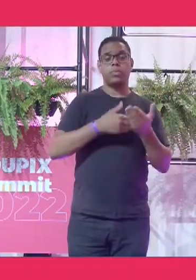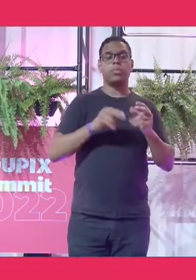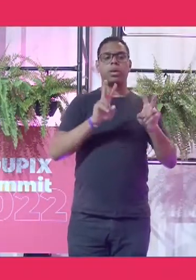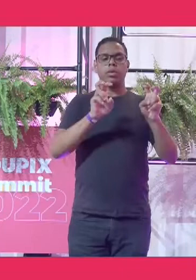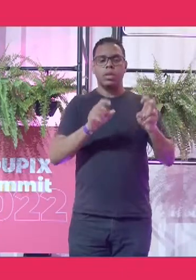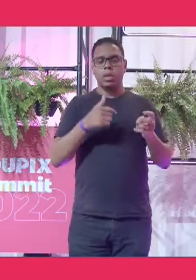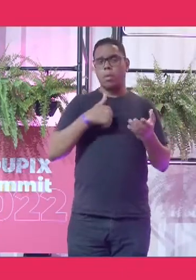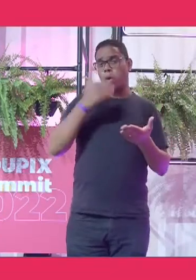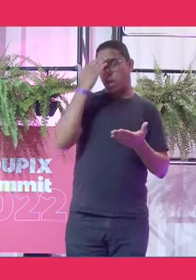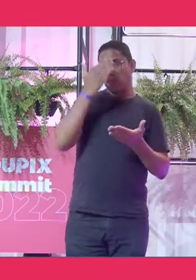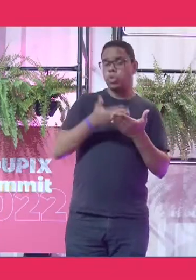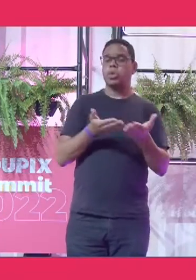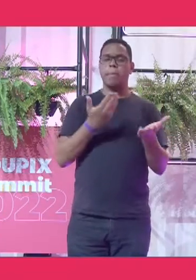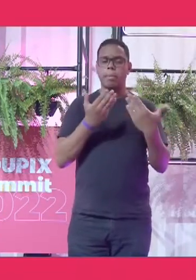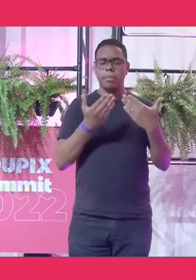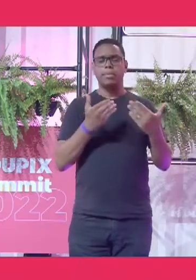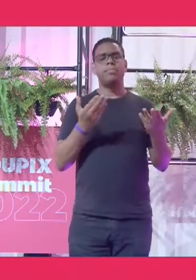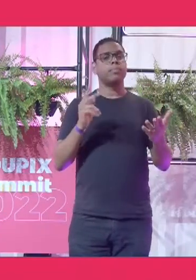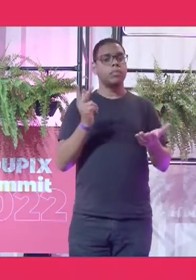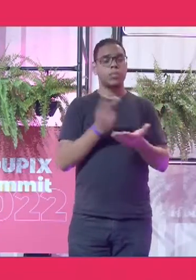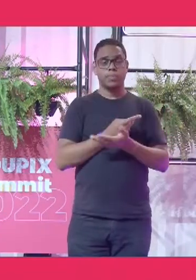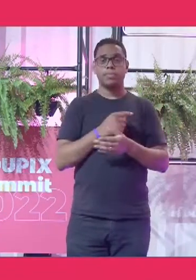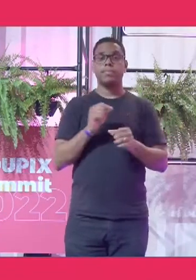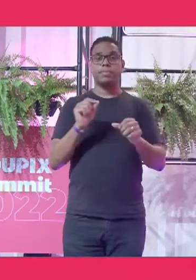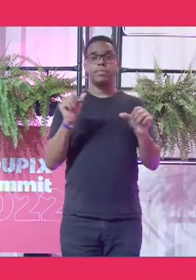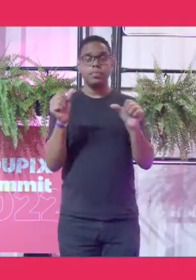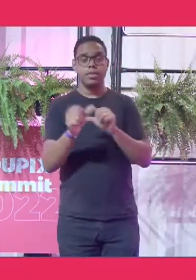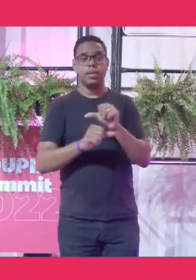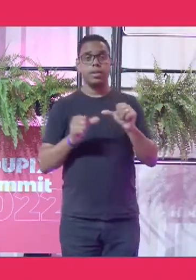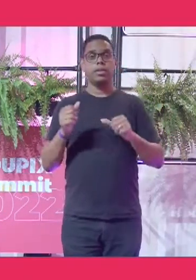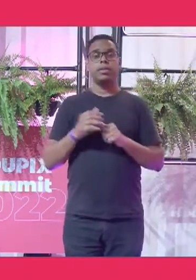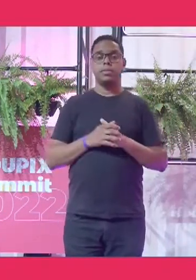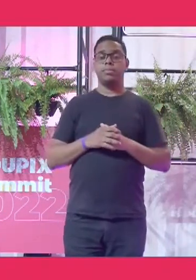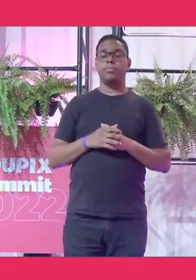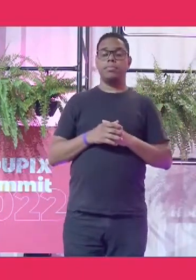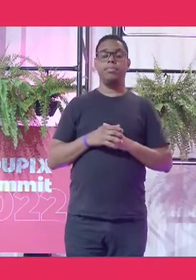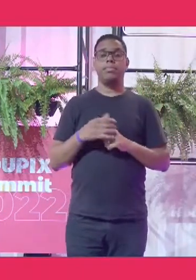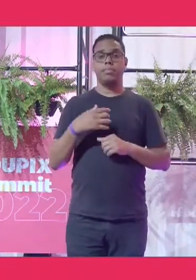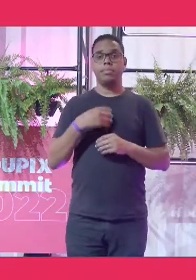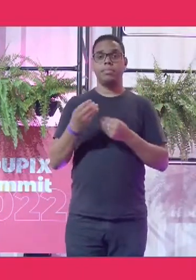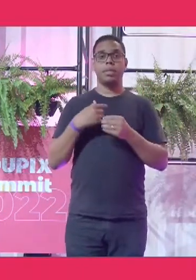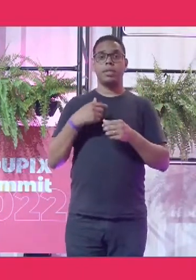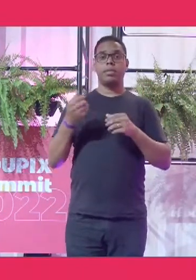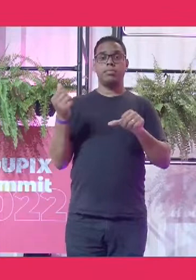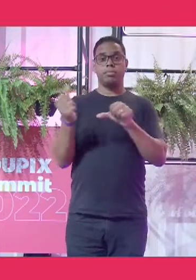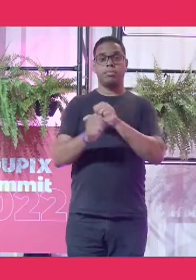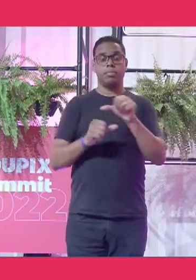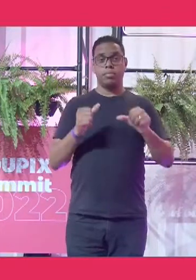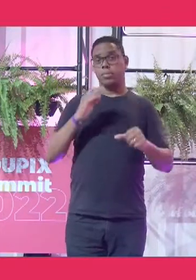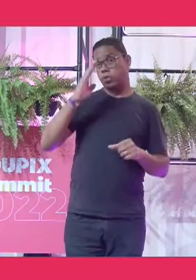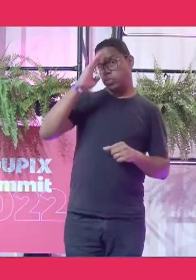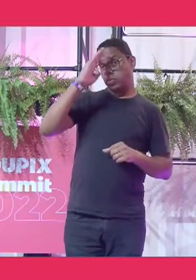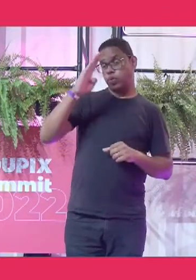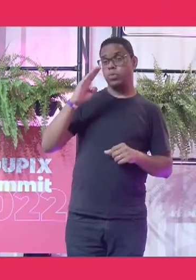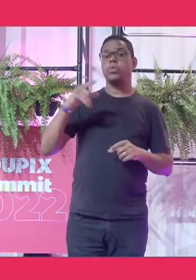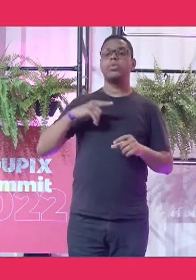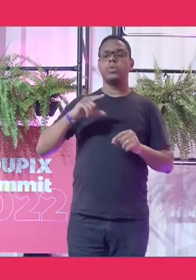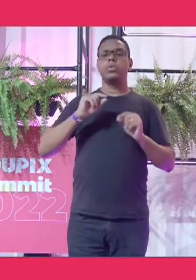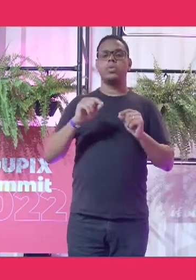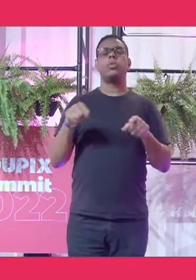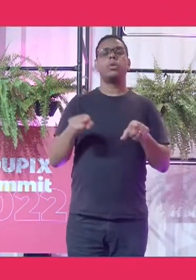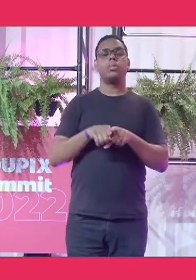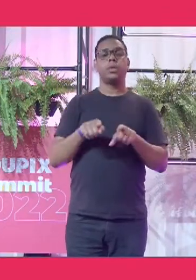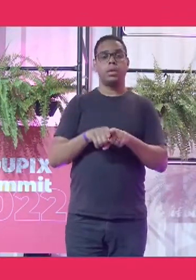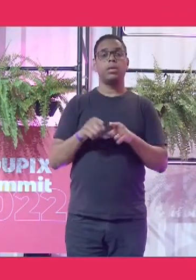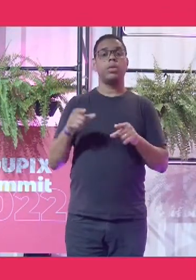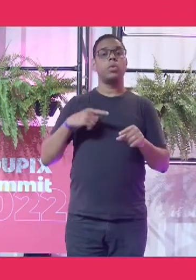assuntos que eu acredito. E o que aconteceu? Essa mudança no formato do meu discurso, principalmente, ela veio muito também